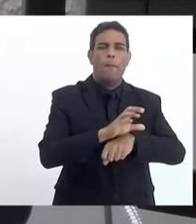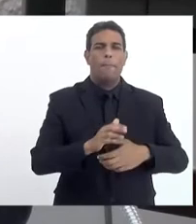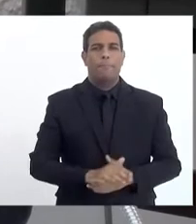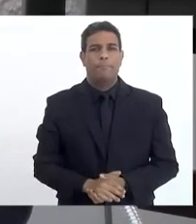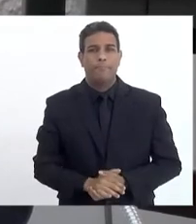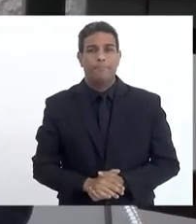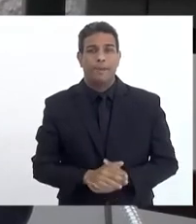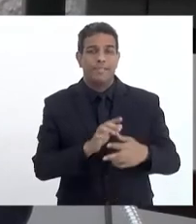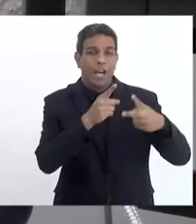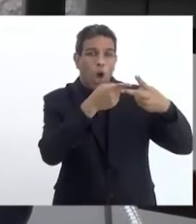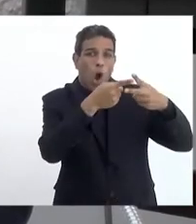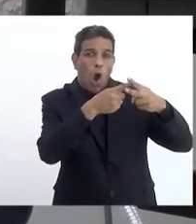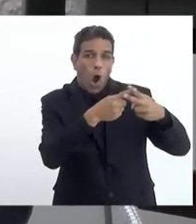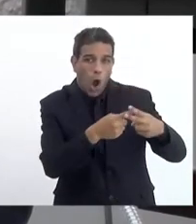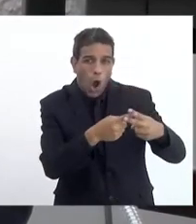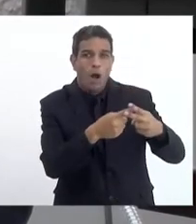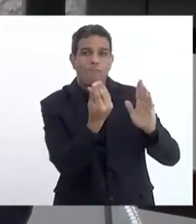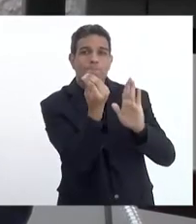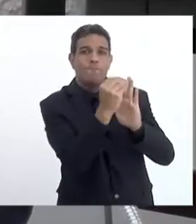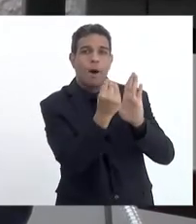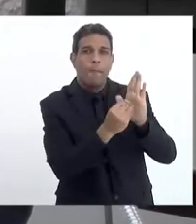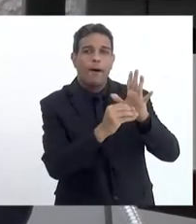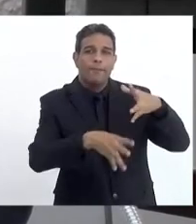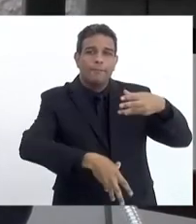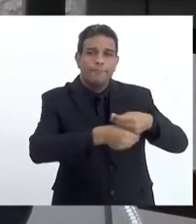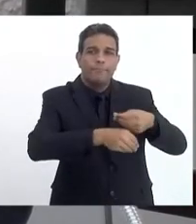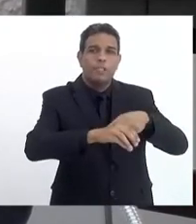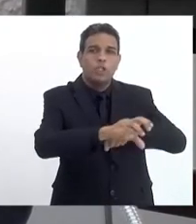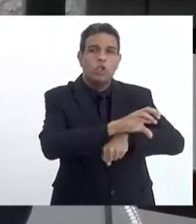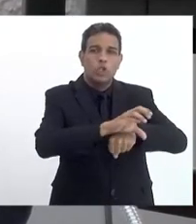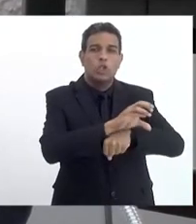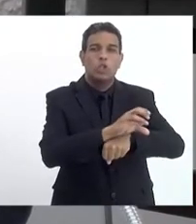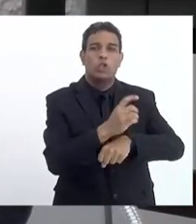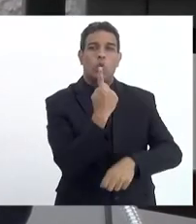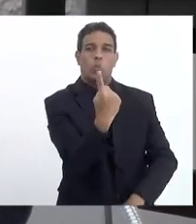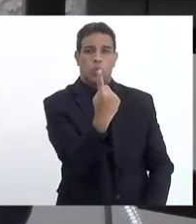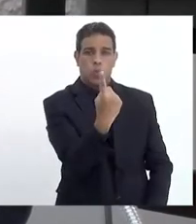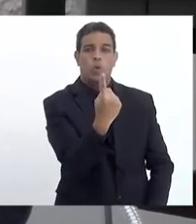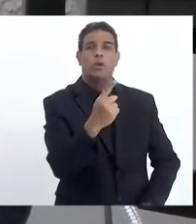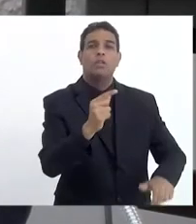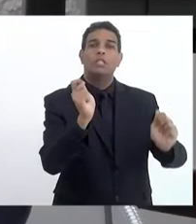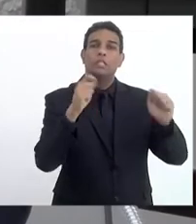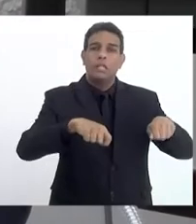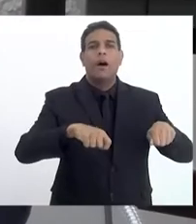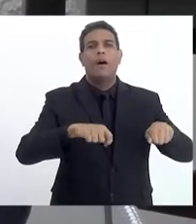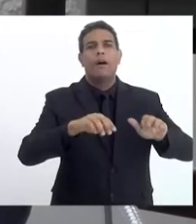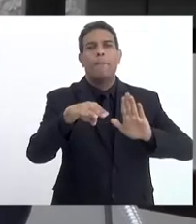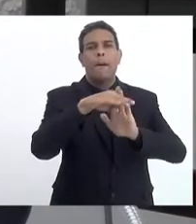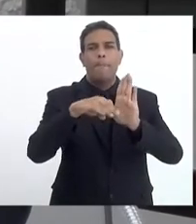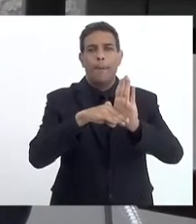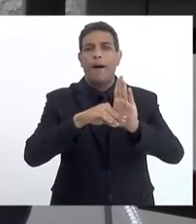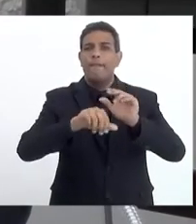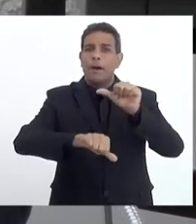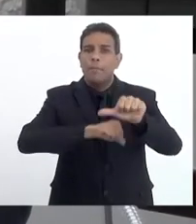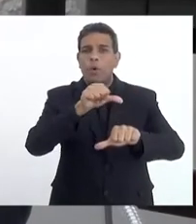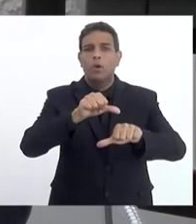momento que ele é corrigido com a emenda modificativa número 1, a ementa muda, cria-se um programa e na ementa número